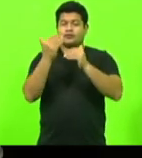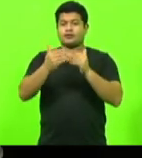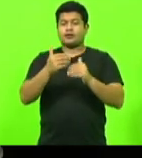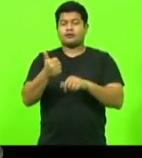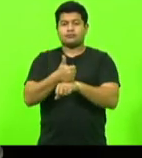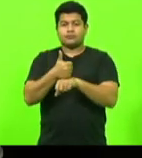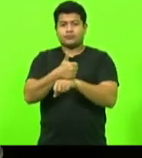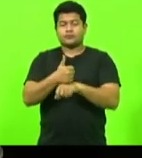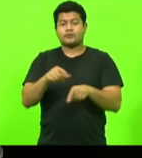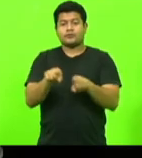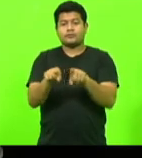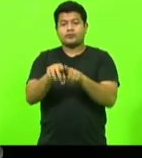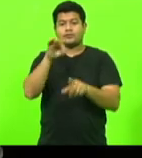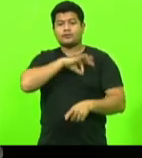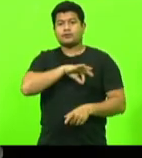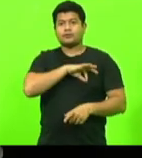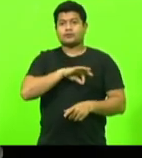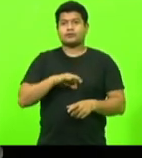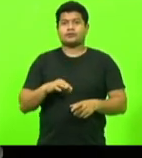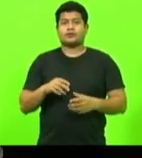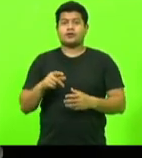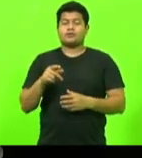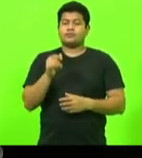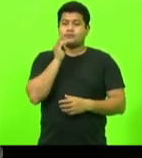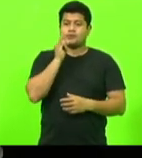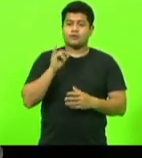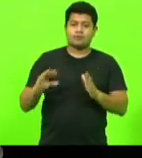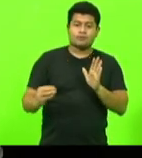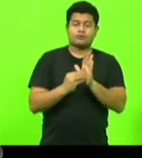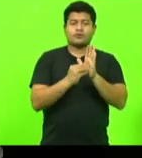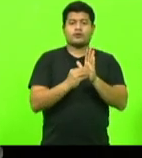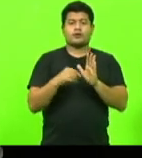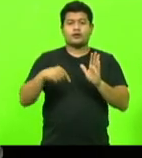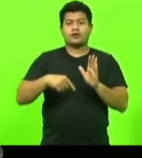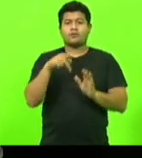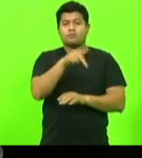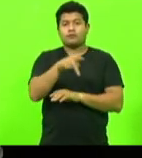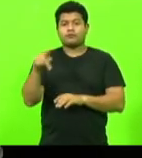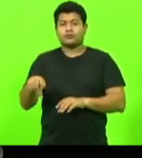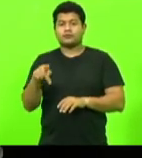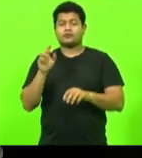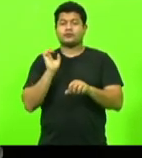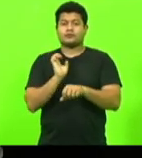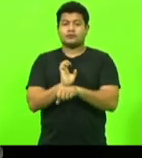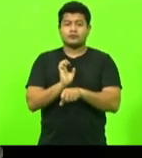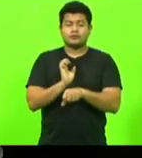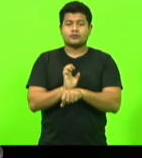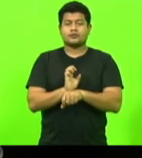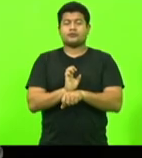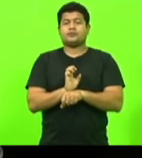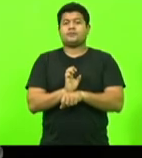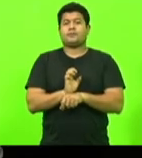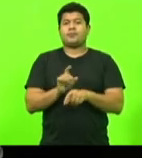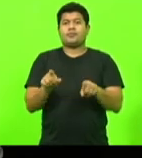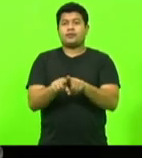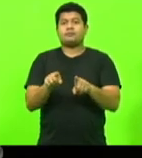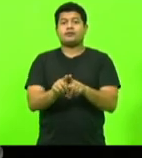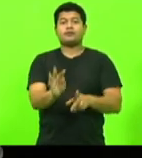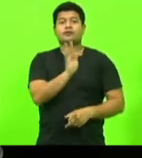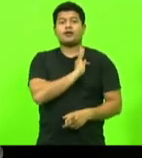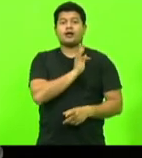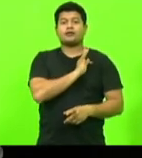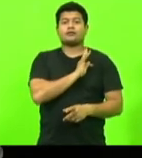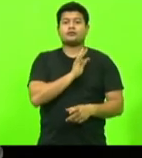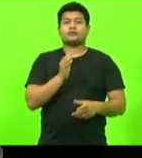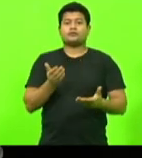os representantes dos professores do Estado, os técnicos que auxiliam na elaboração das propostas e